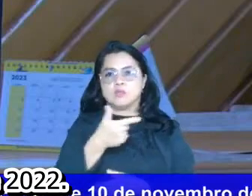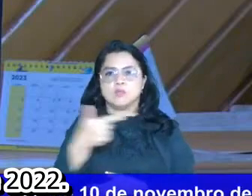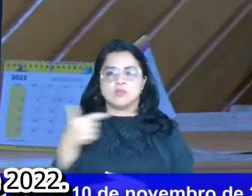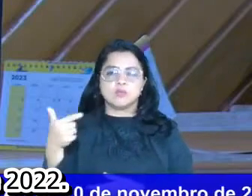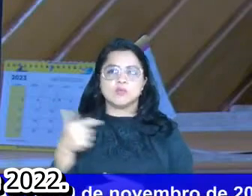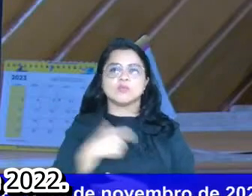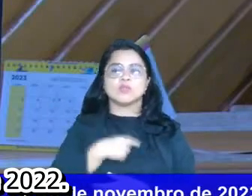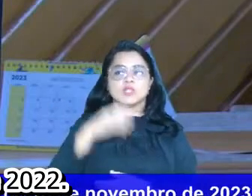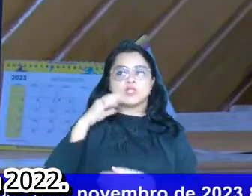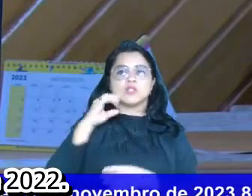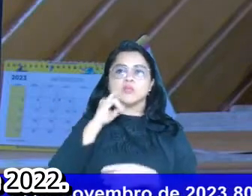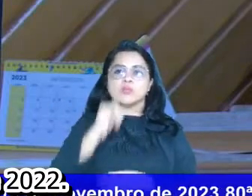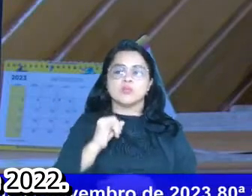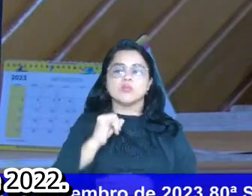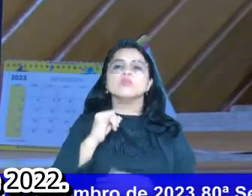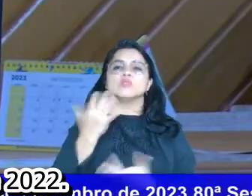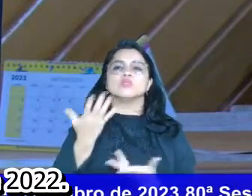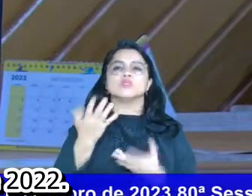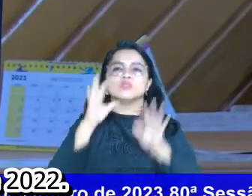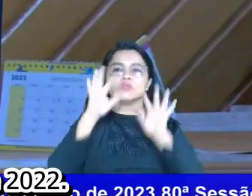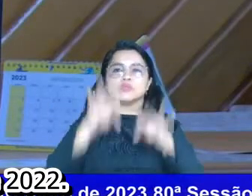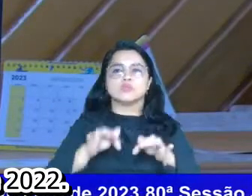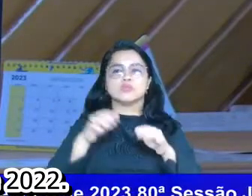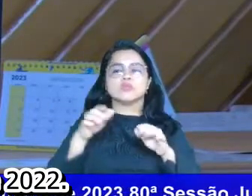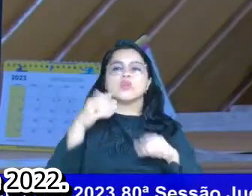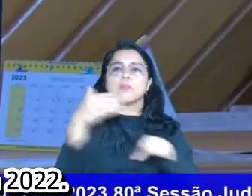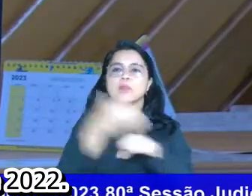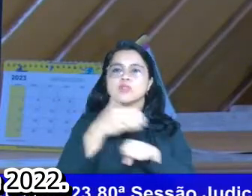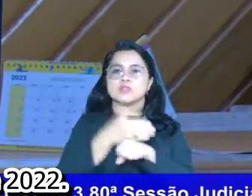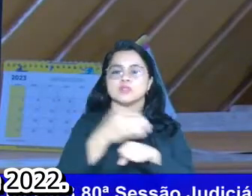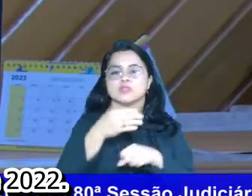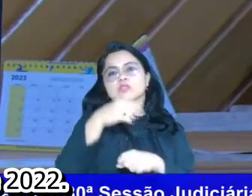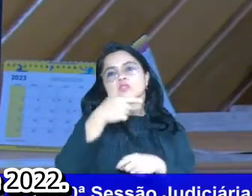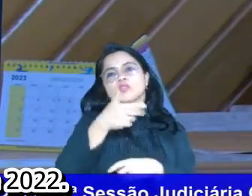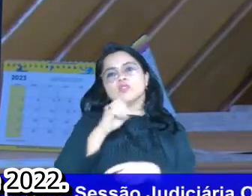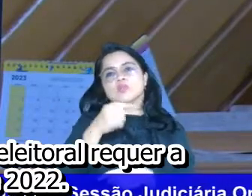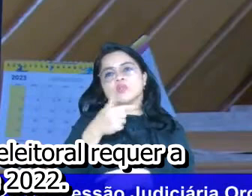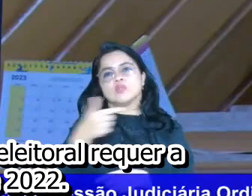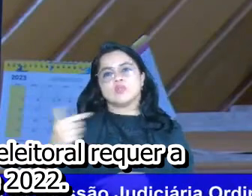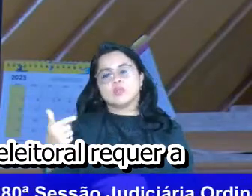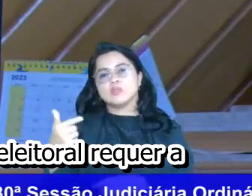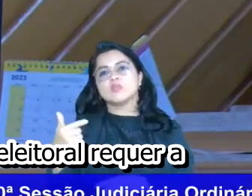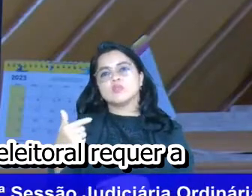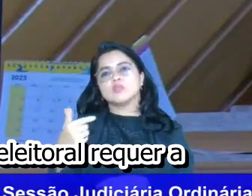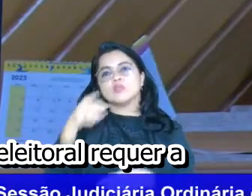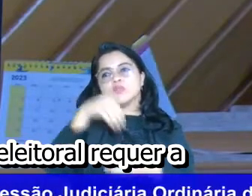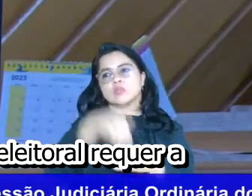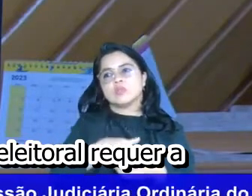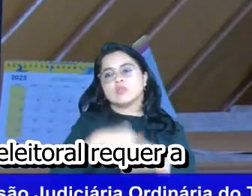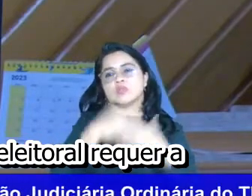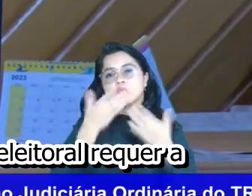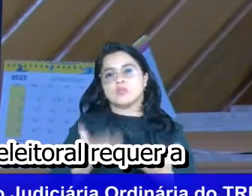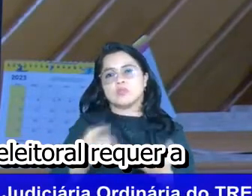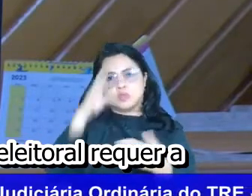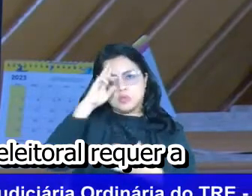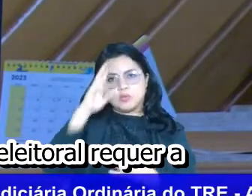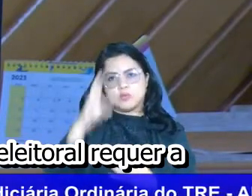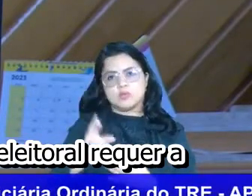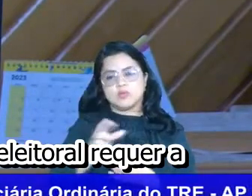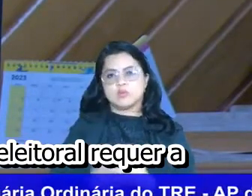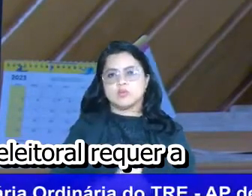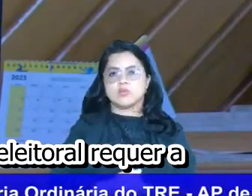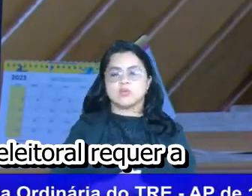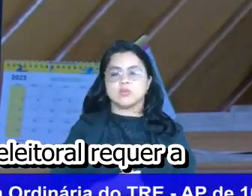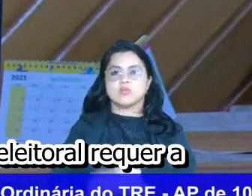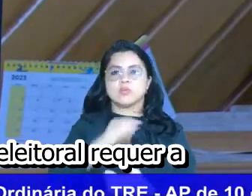corrobora a conclusão que ela também participou do esquema nas eleições de 2022. Então, Excelências, por essas razões,